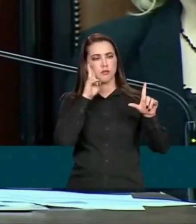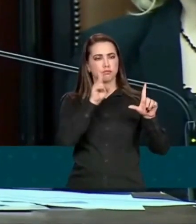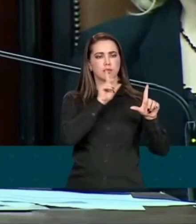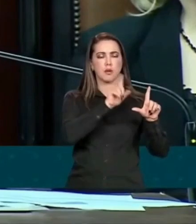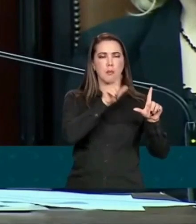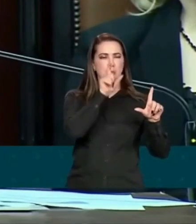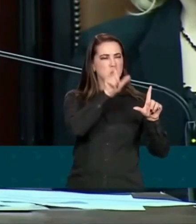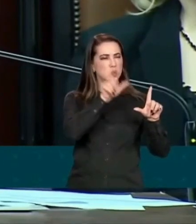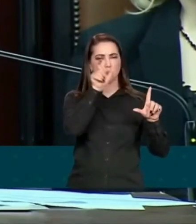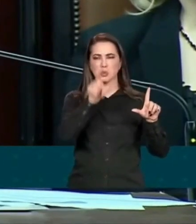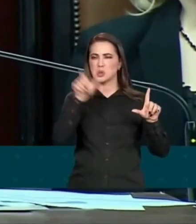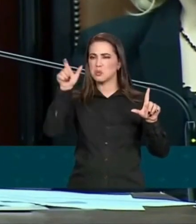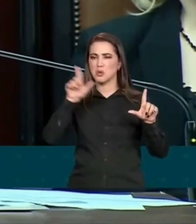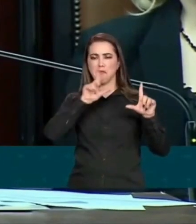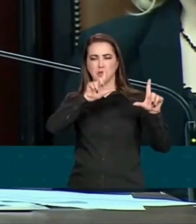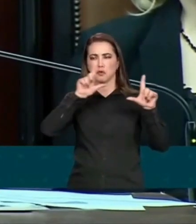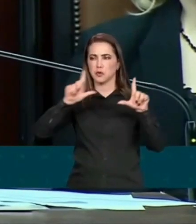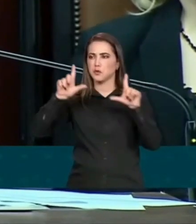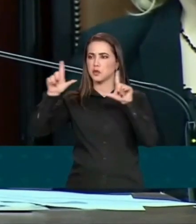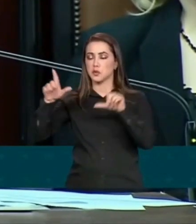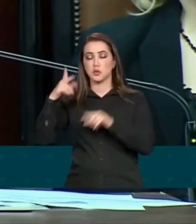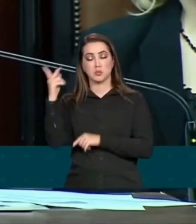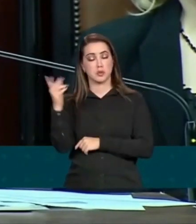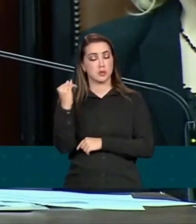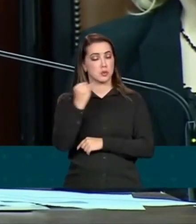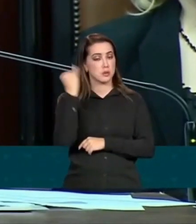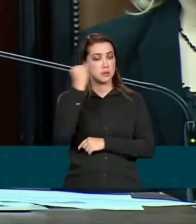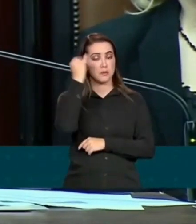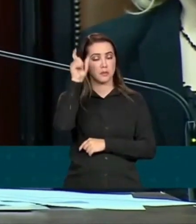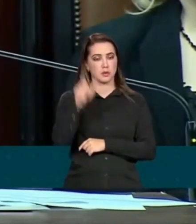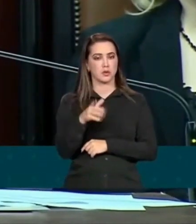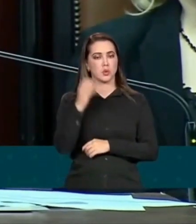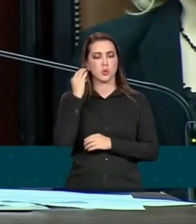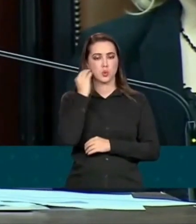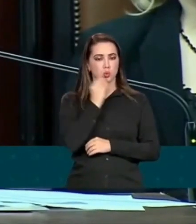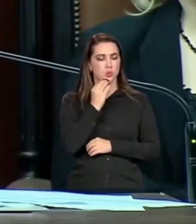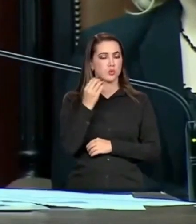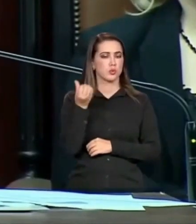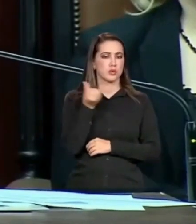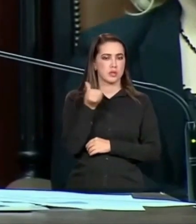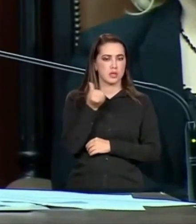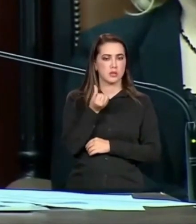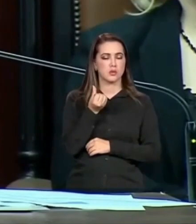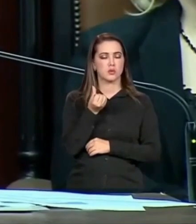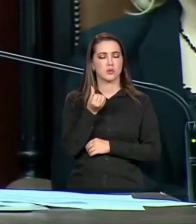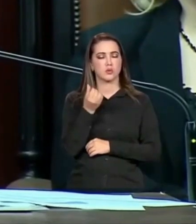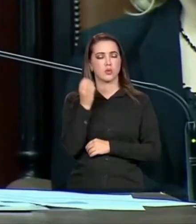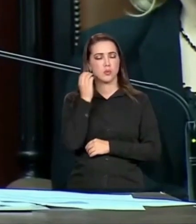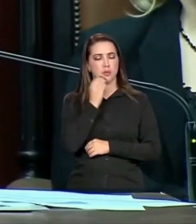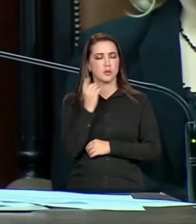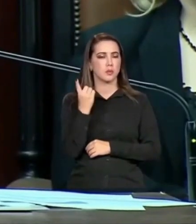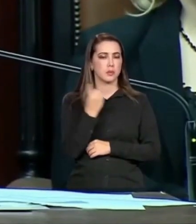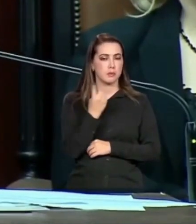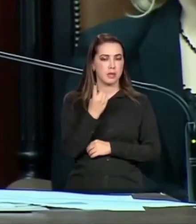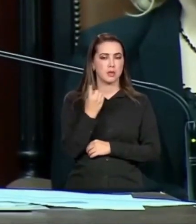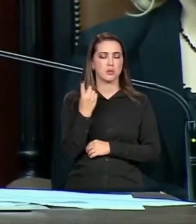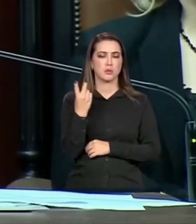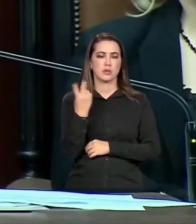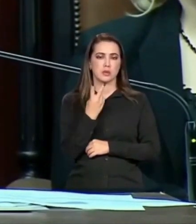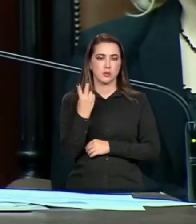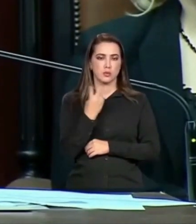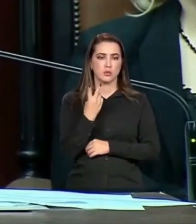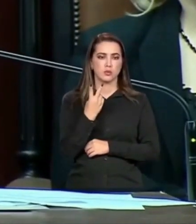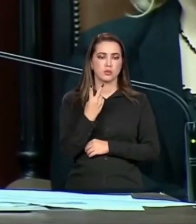de personalidades ilustres de nossa história: Dom João VI, Dom Pedro I, Dom Pedro II,